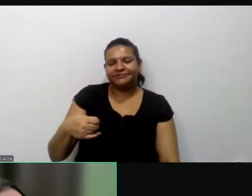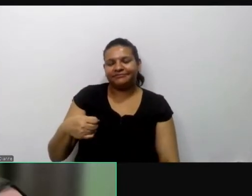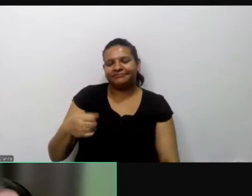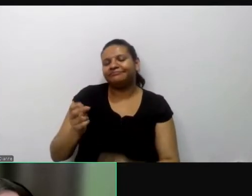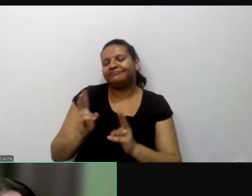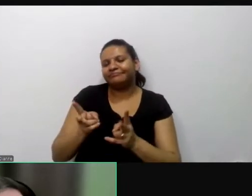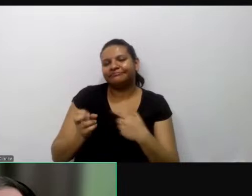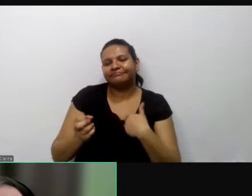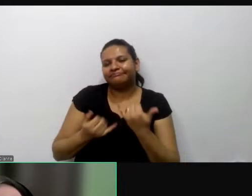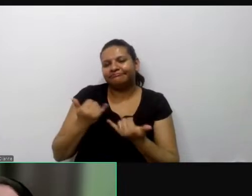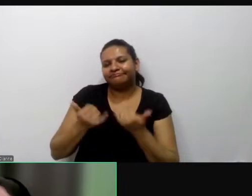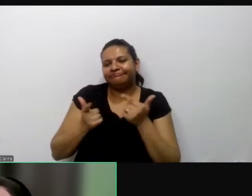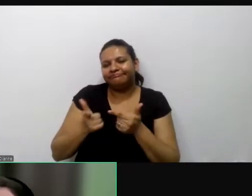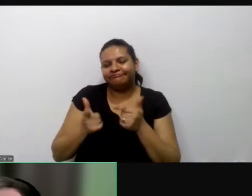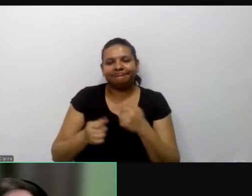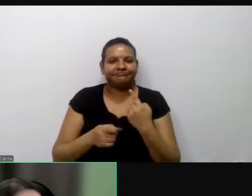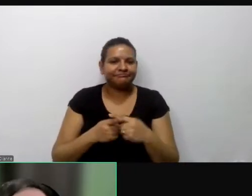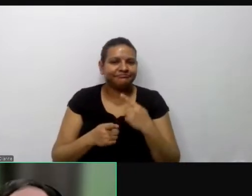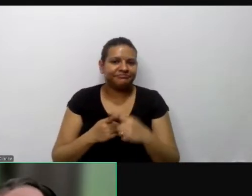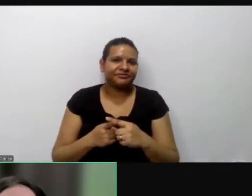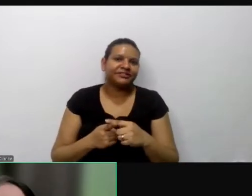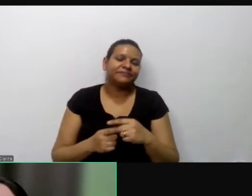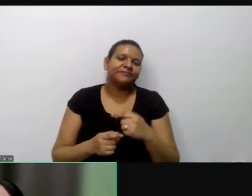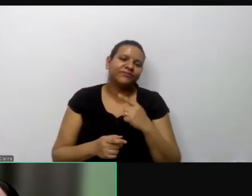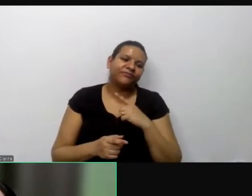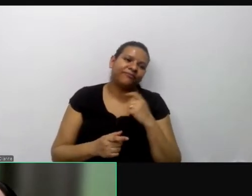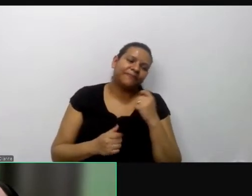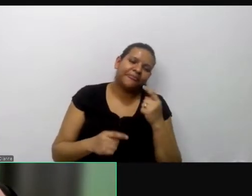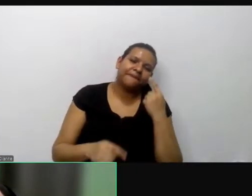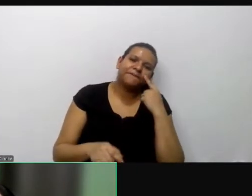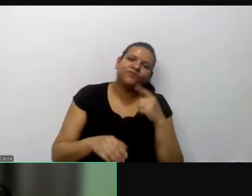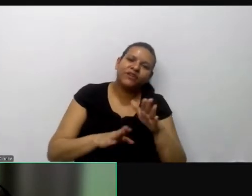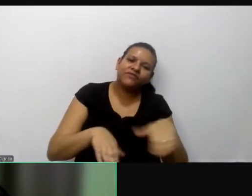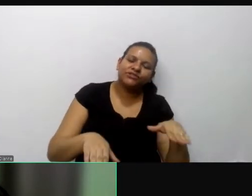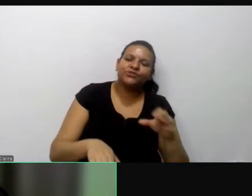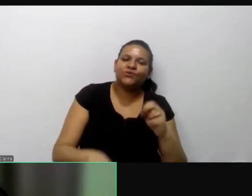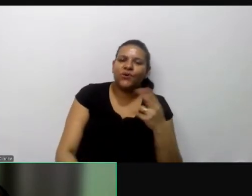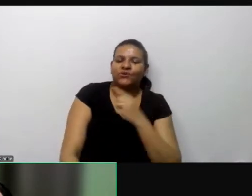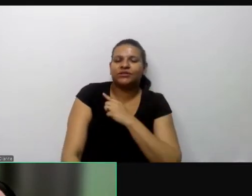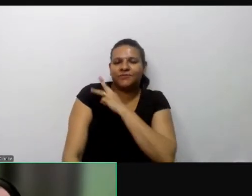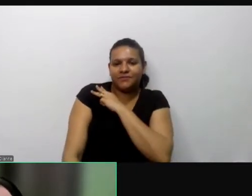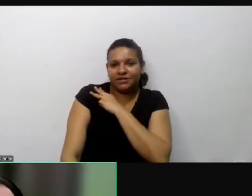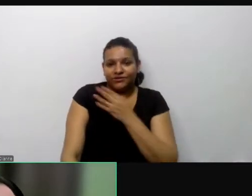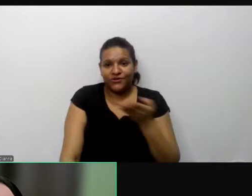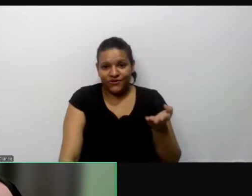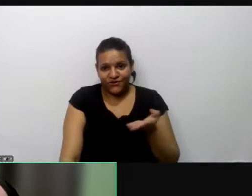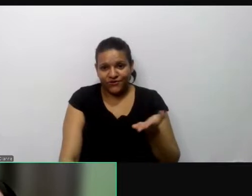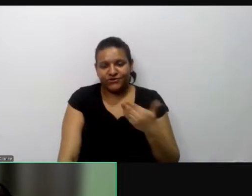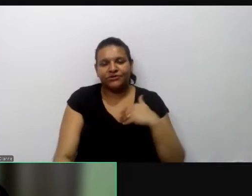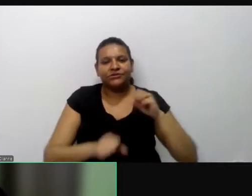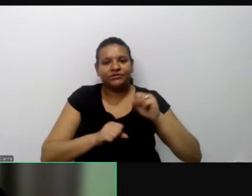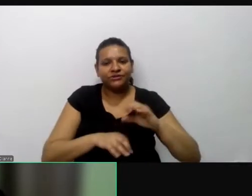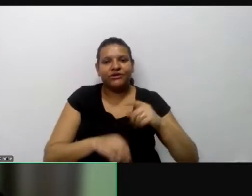eu dou aula também no ensino médio, dou aula de educação infantil ou ensino médio, e hoje dando aula no ensino médio eu sempre brinco.